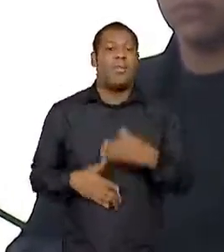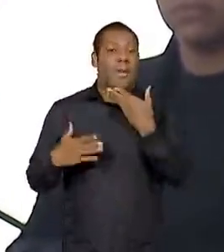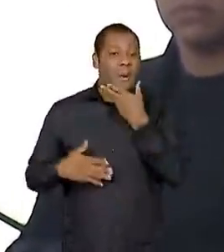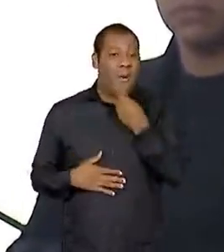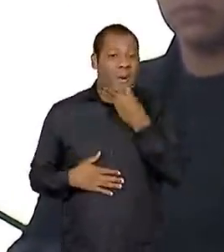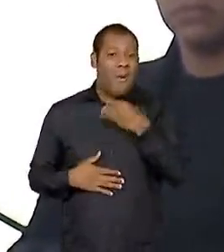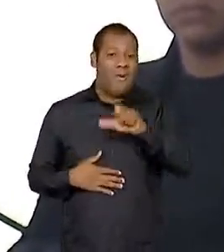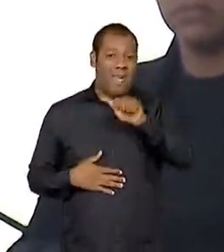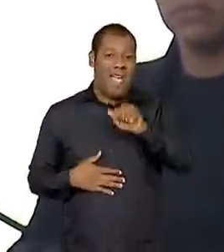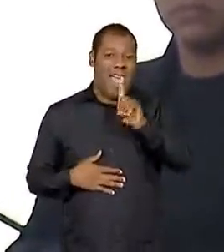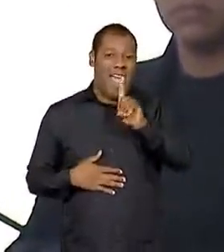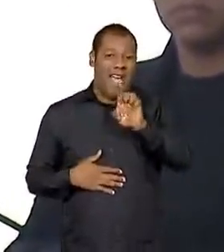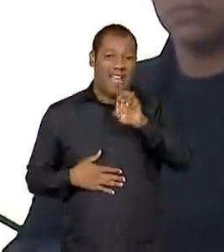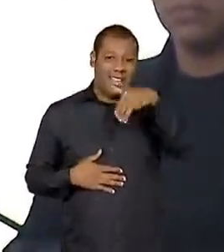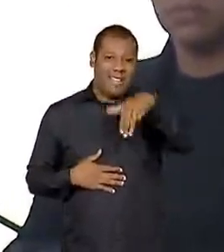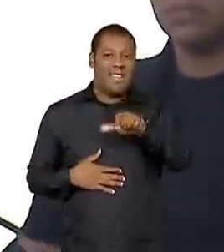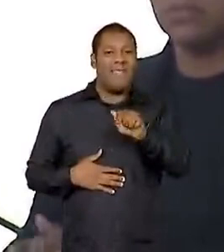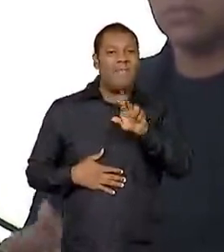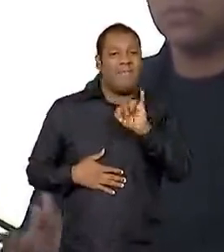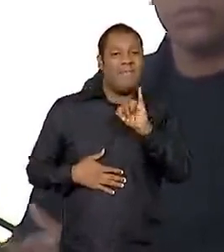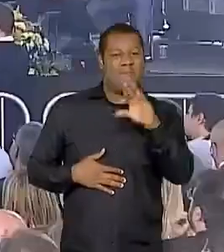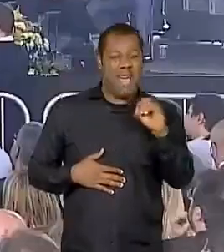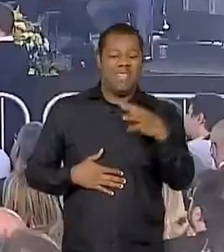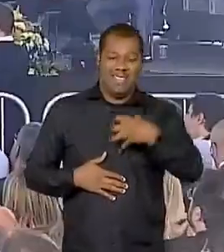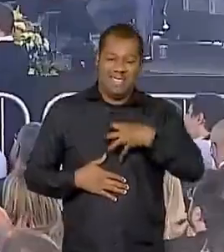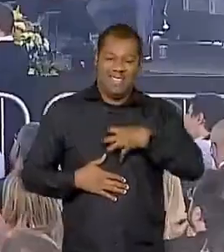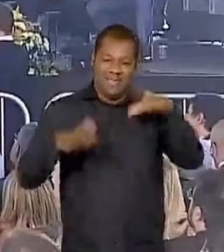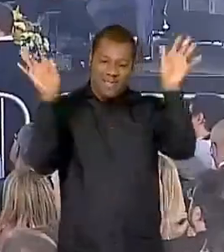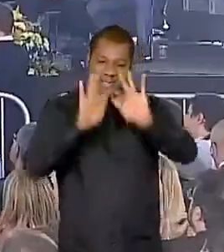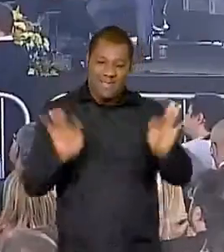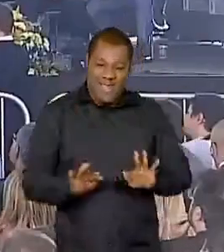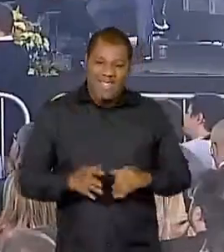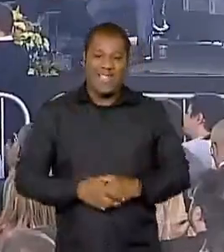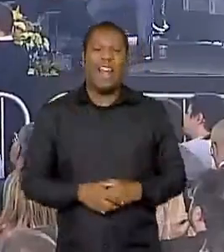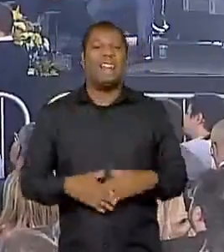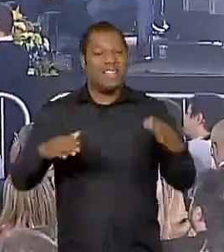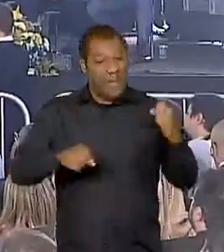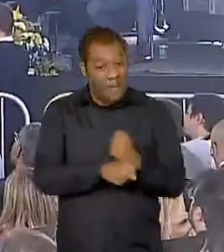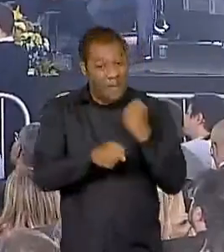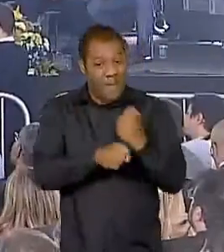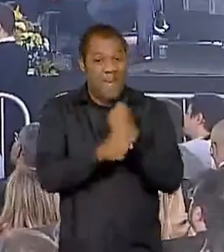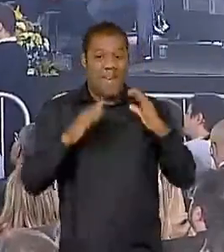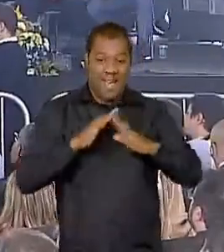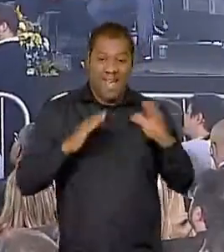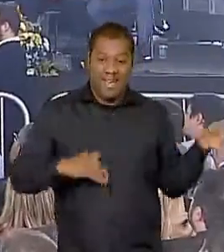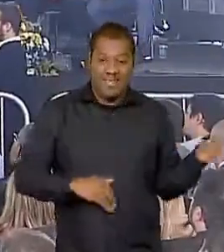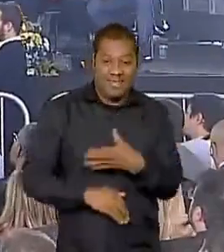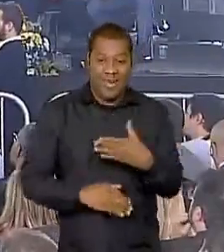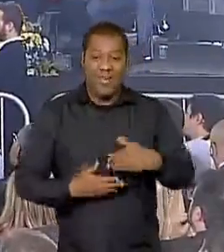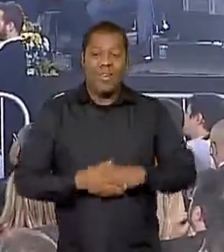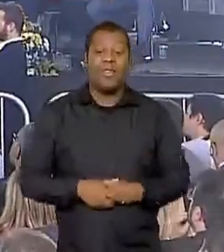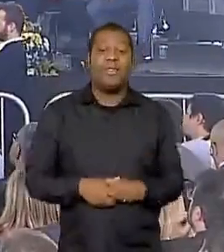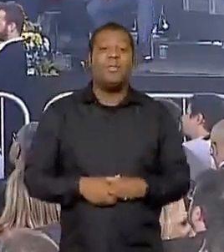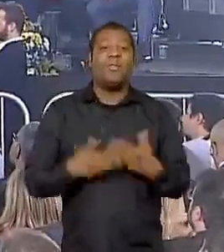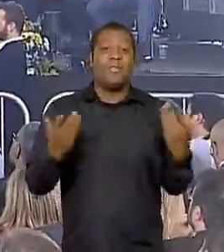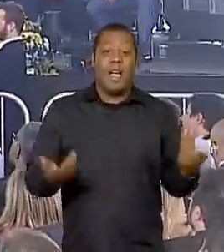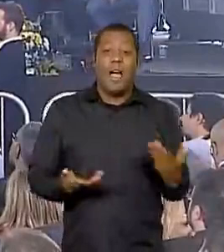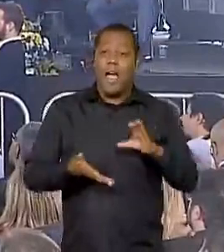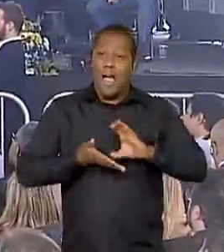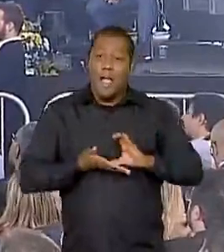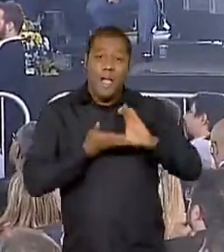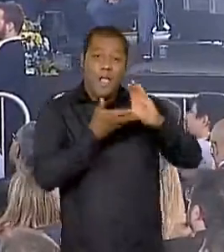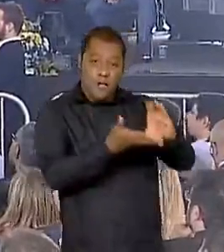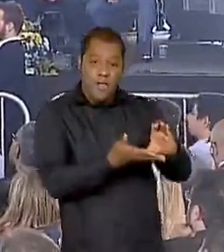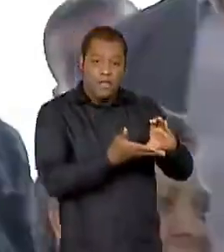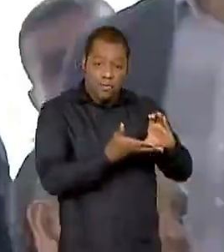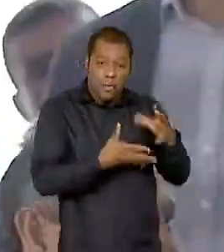com as casas que vão chegar em Cubatão. Né? Isso vai fazer a diferença. E quando a gente soma todo o investimento que vai ser